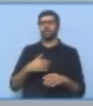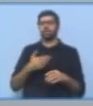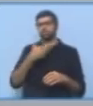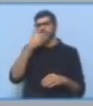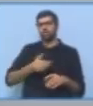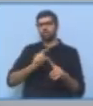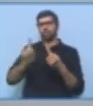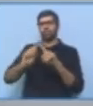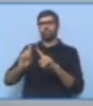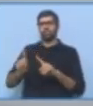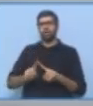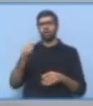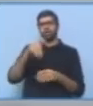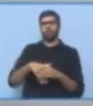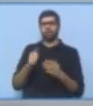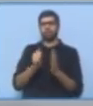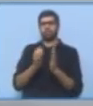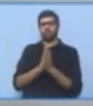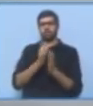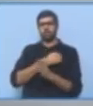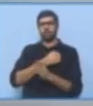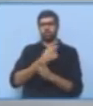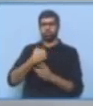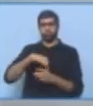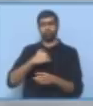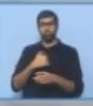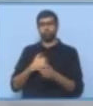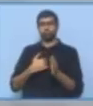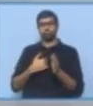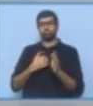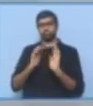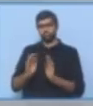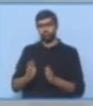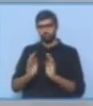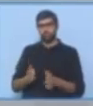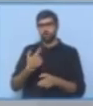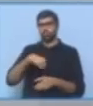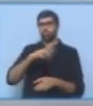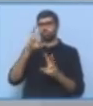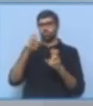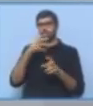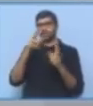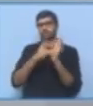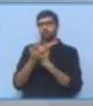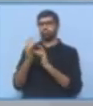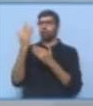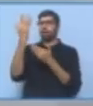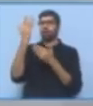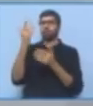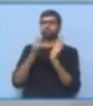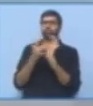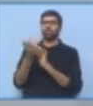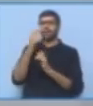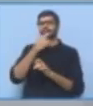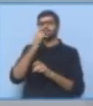dentro da Igreja, onde obviamente fazemos falta e onde falamos de Jesus e levamos Jesus a quem